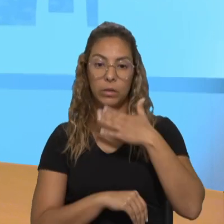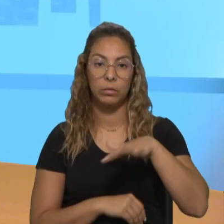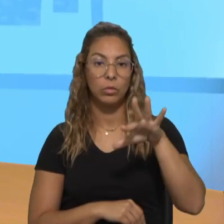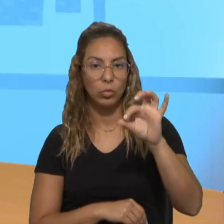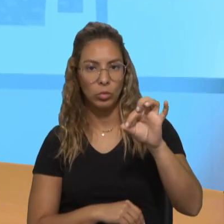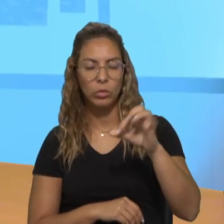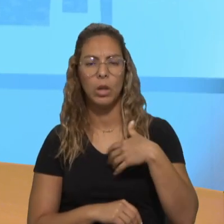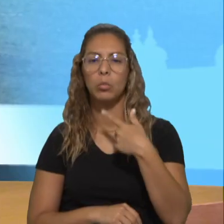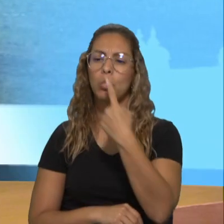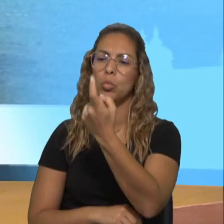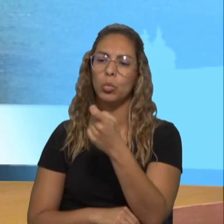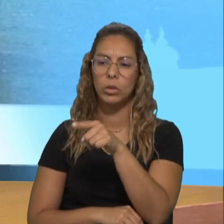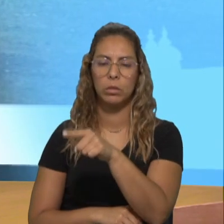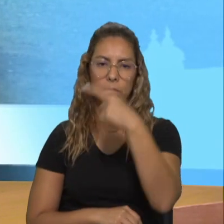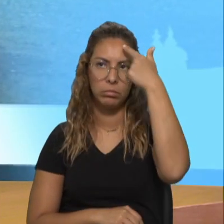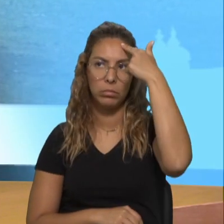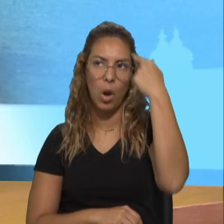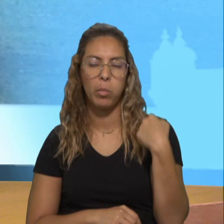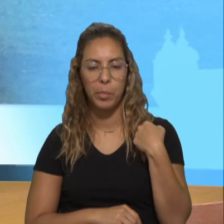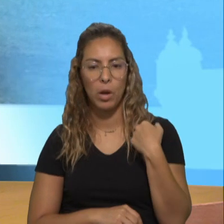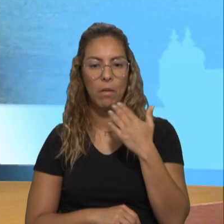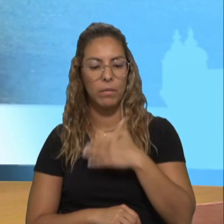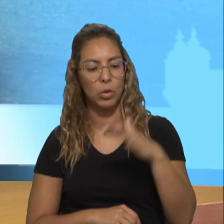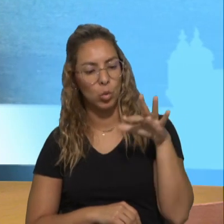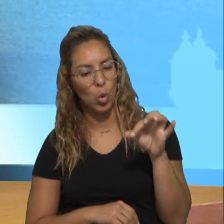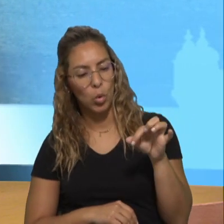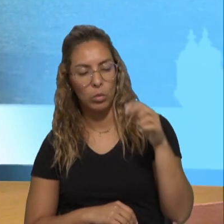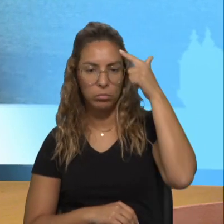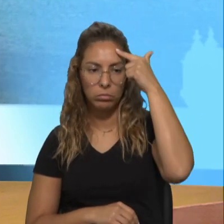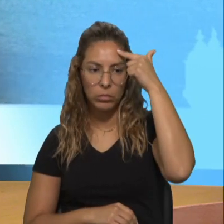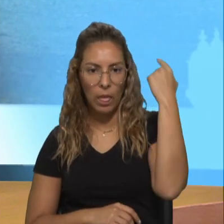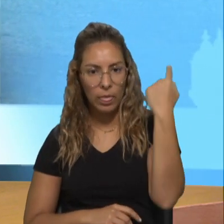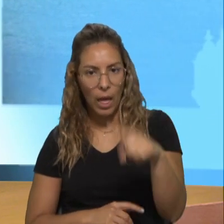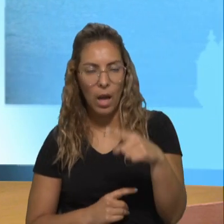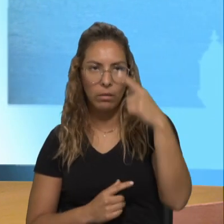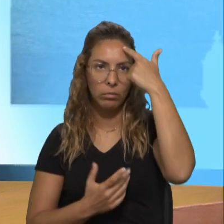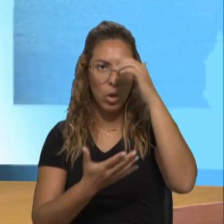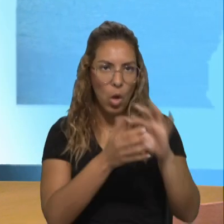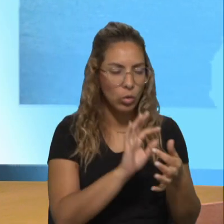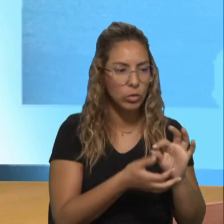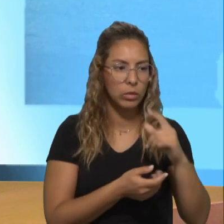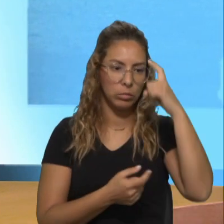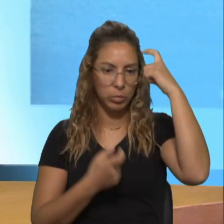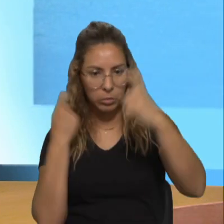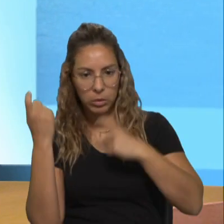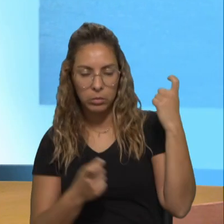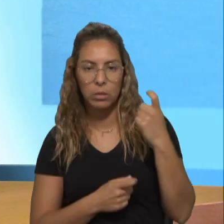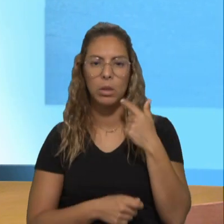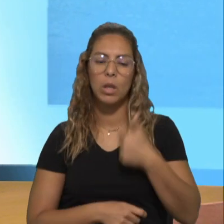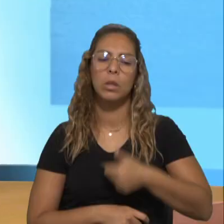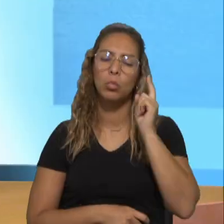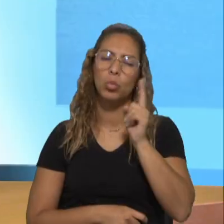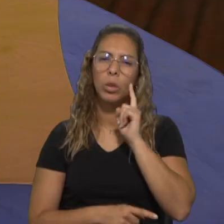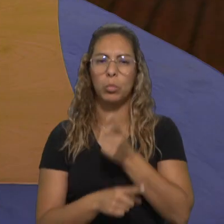Eu pergunto-te que consciência se ganha a partir desta altura, quando se é proposto que se comece a votar, que importância têm